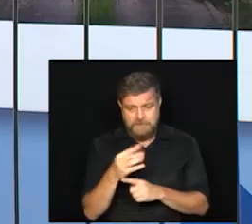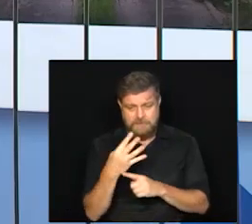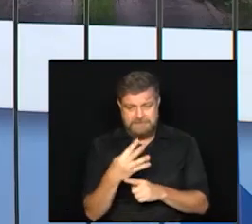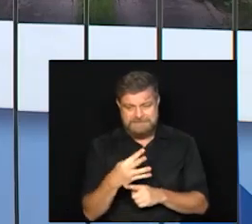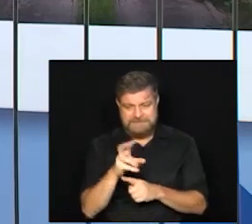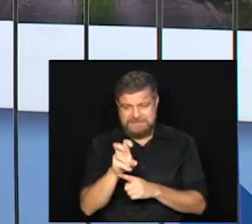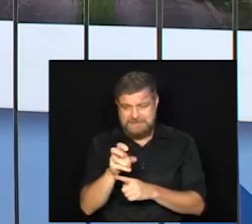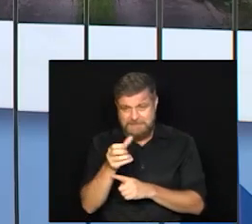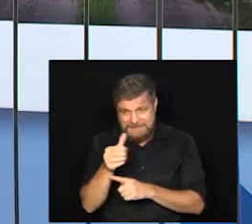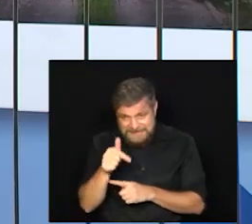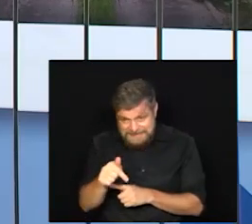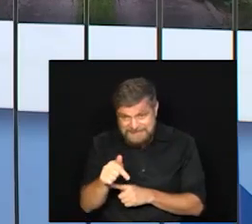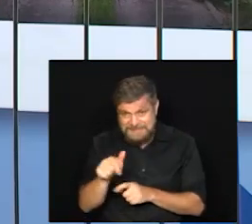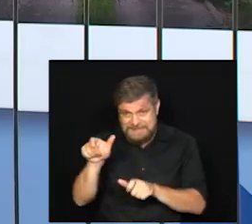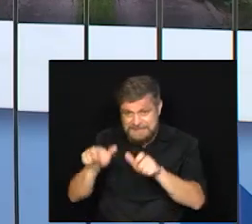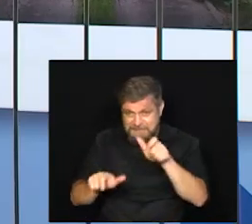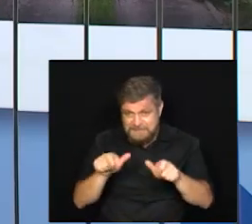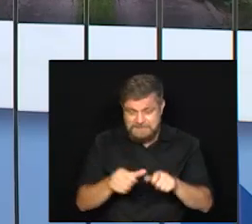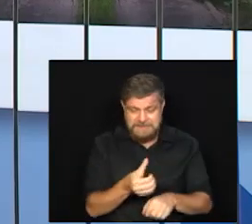100.457,